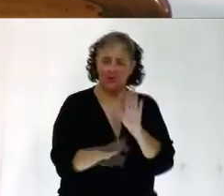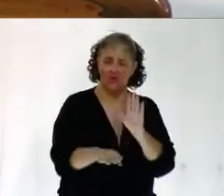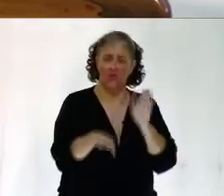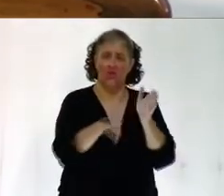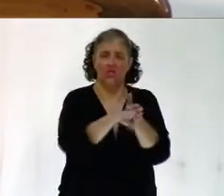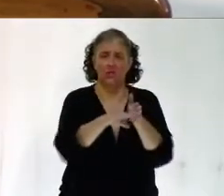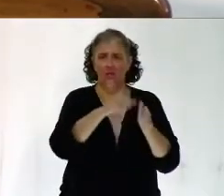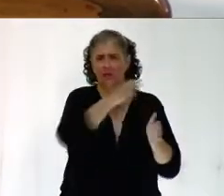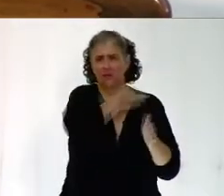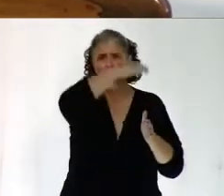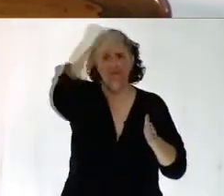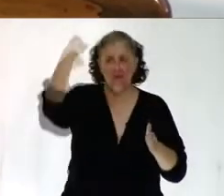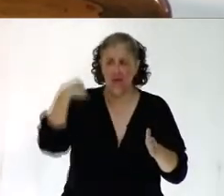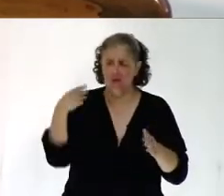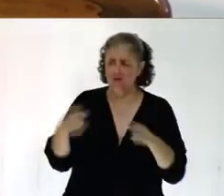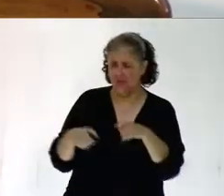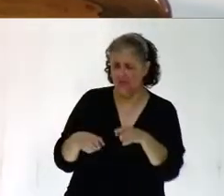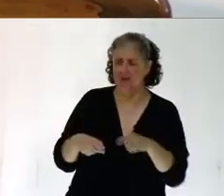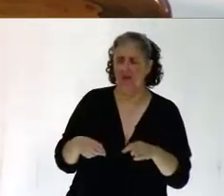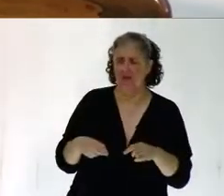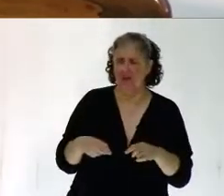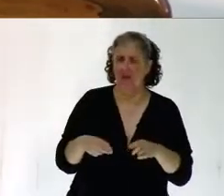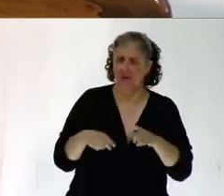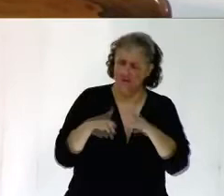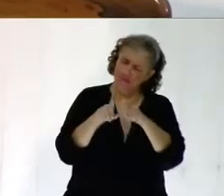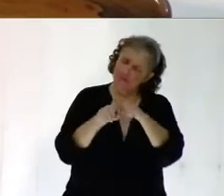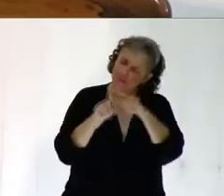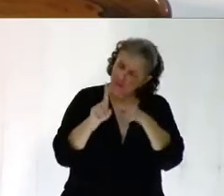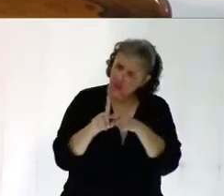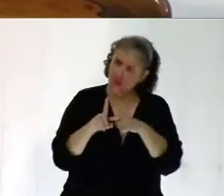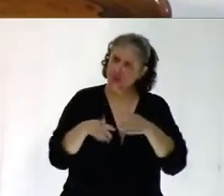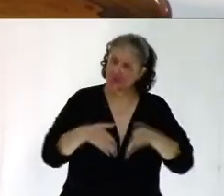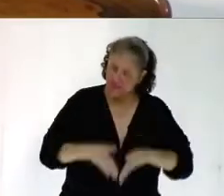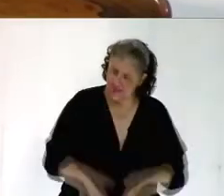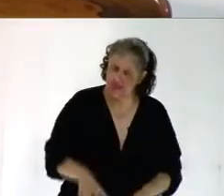saberia o diabo que ali estava o descendente